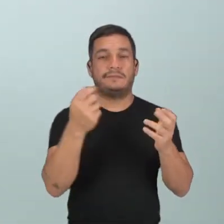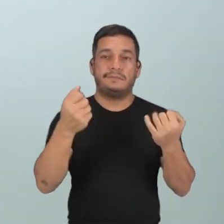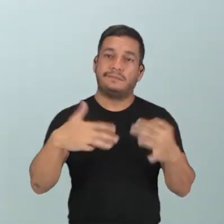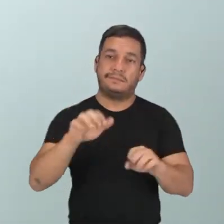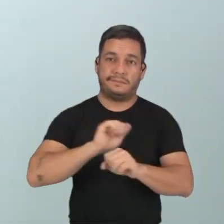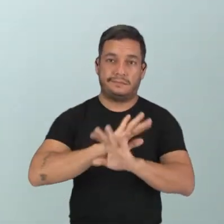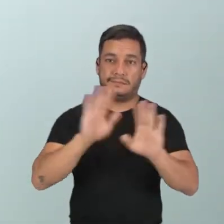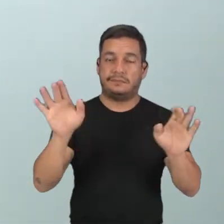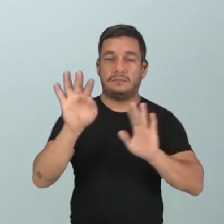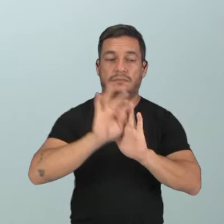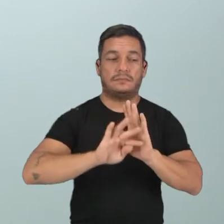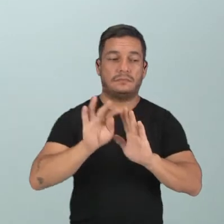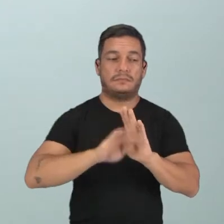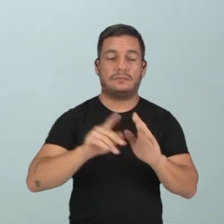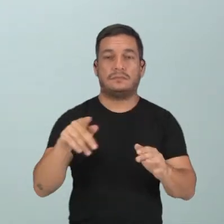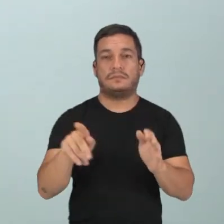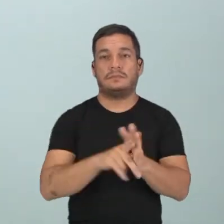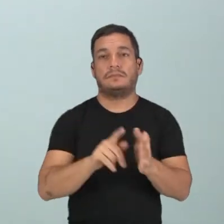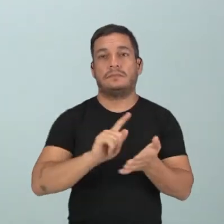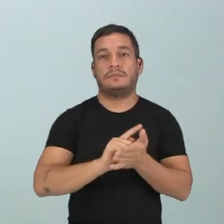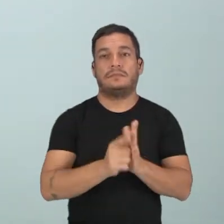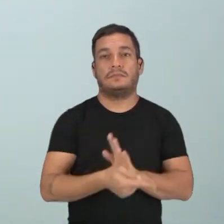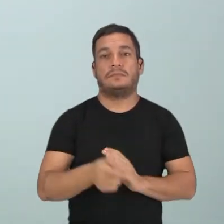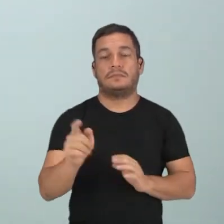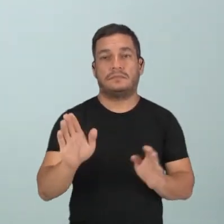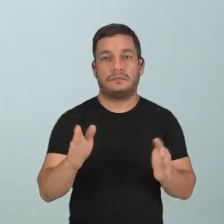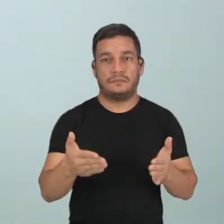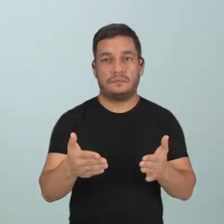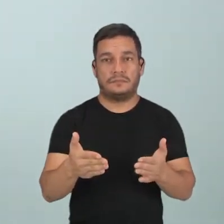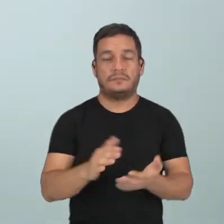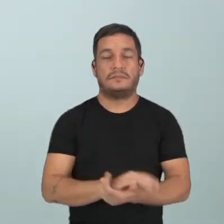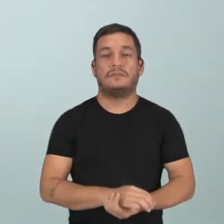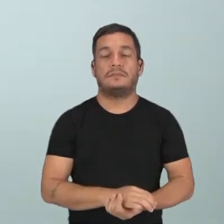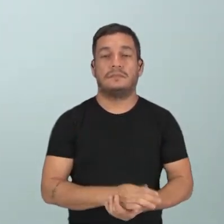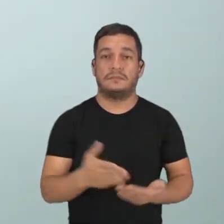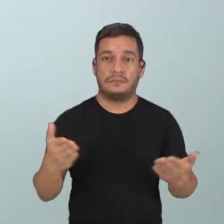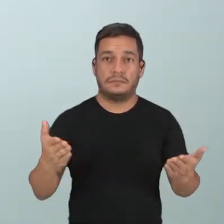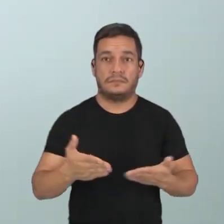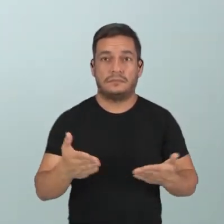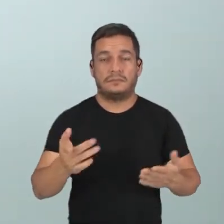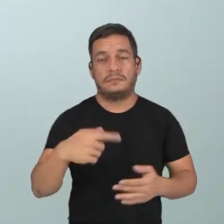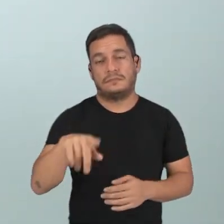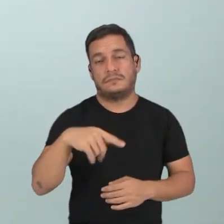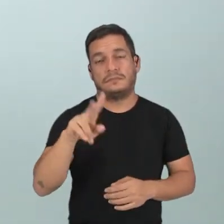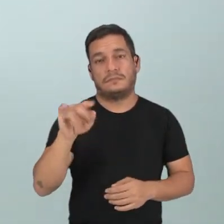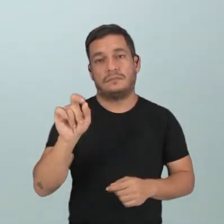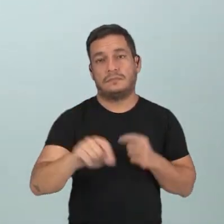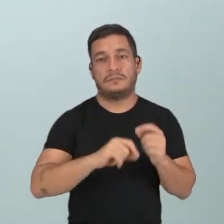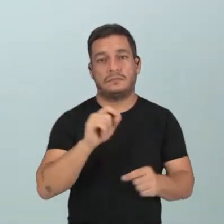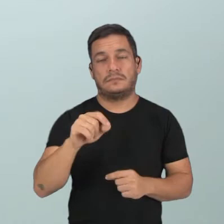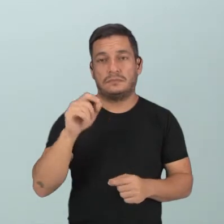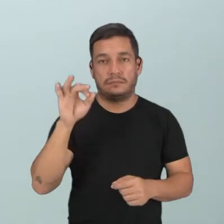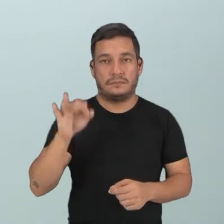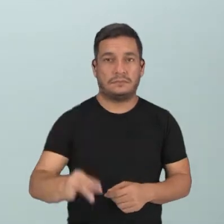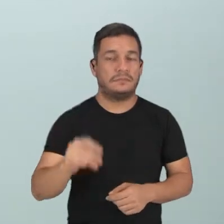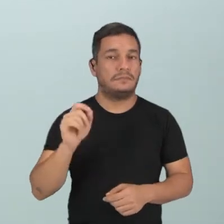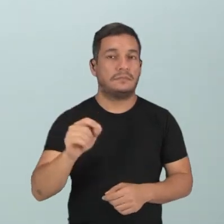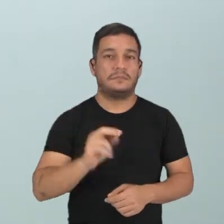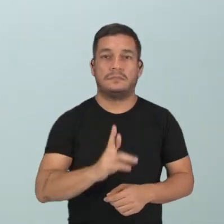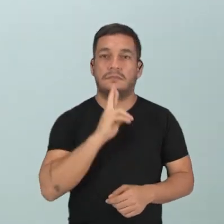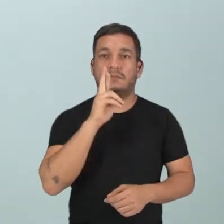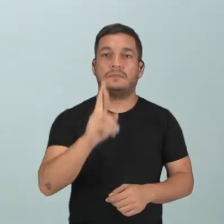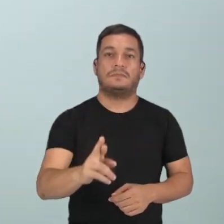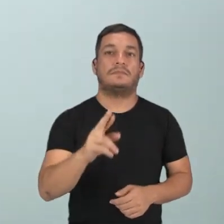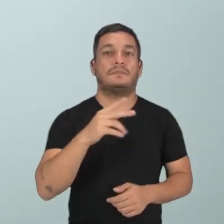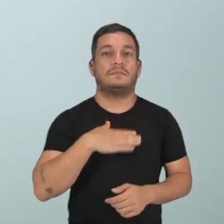claramente que aquele texto pertence ao gênero textual específico agora você vai com certeza falar